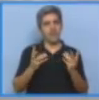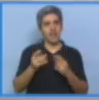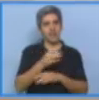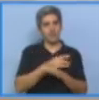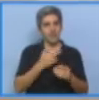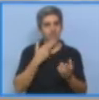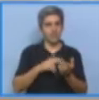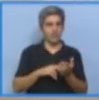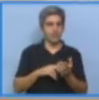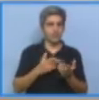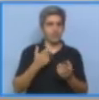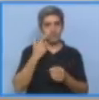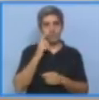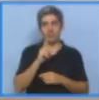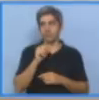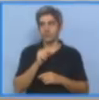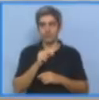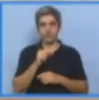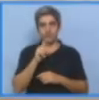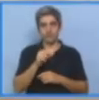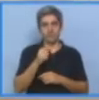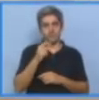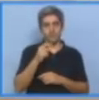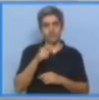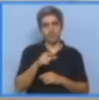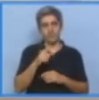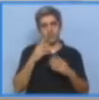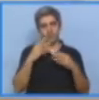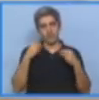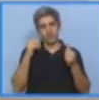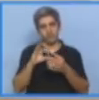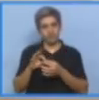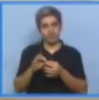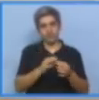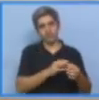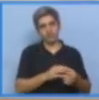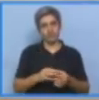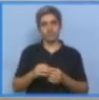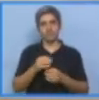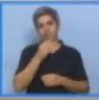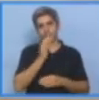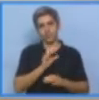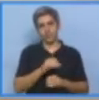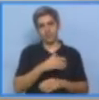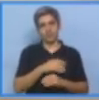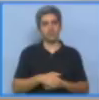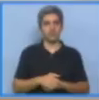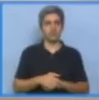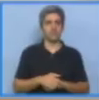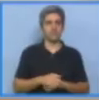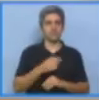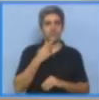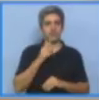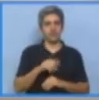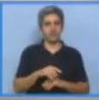isso é, mas até aí mostra também este espírito fraterno, que comecei por referir de início e que